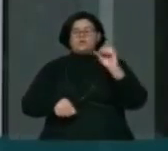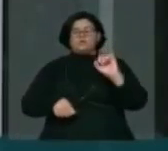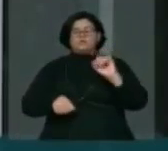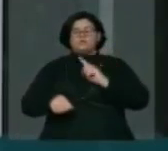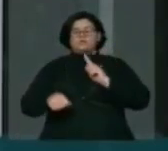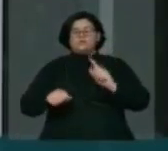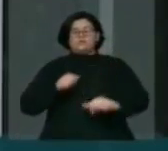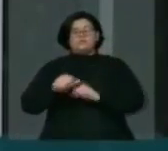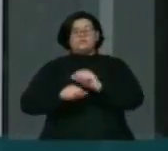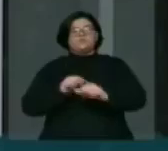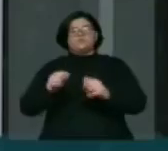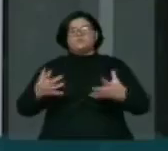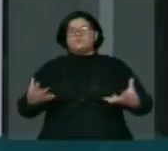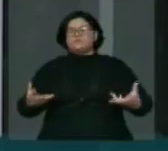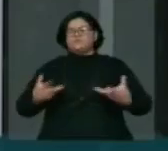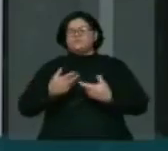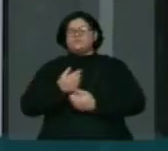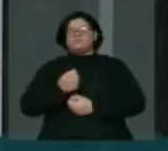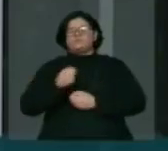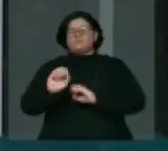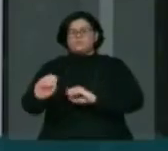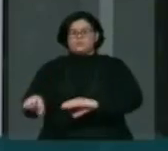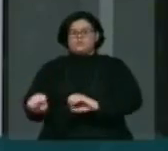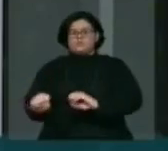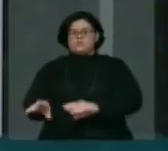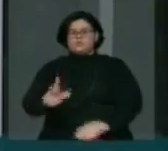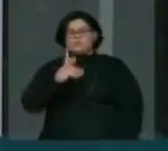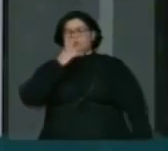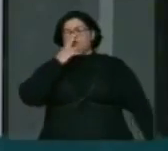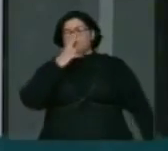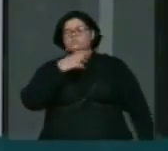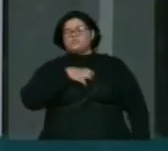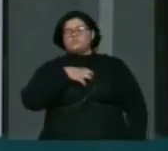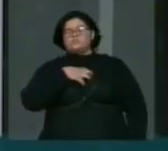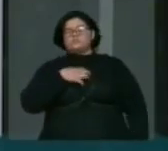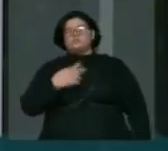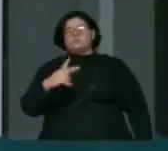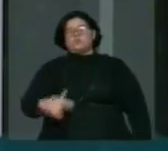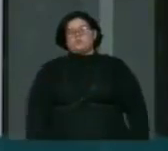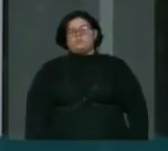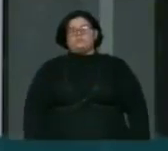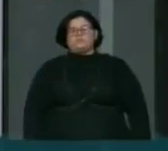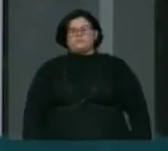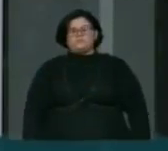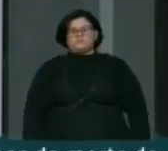revolução na educação. Eu acho que isso é o seu grande legado. Muito obrigado.